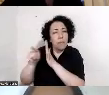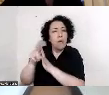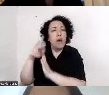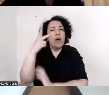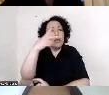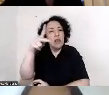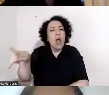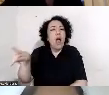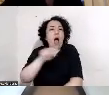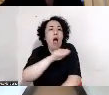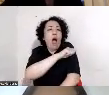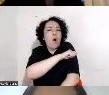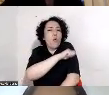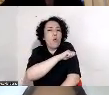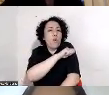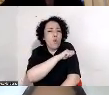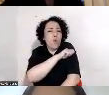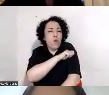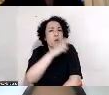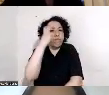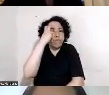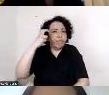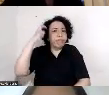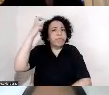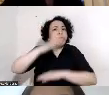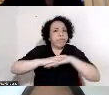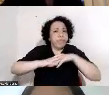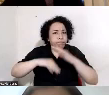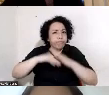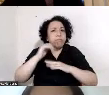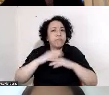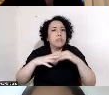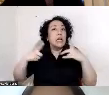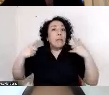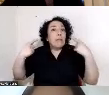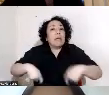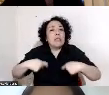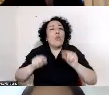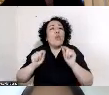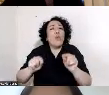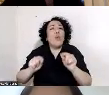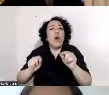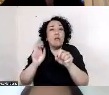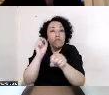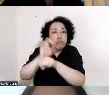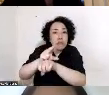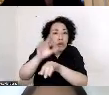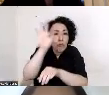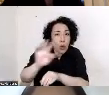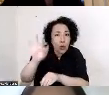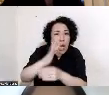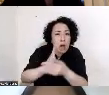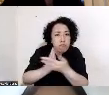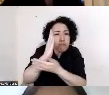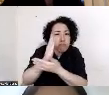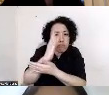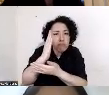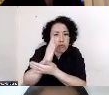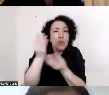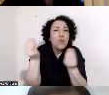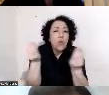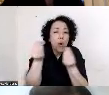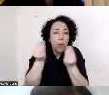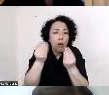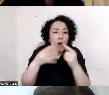alunos que têm dupla excepcionalidade precisam para ser bem-sucedidos na faculdade. E essas foram as 4 respostas que nós